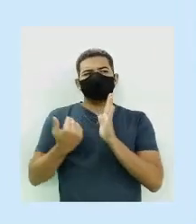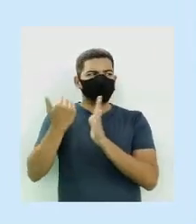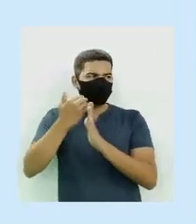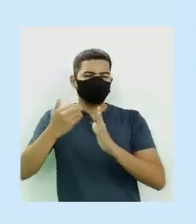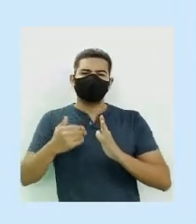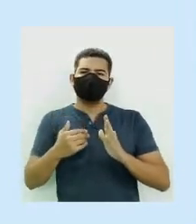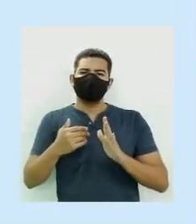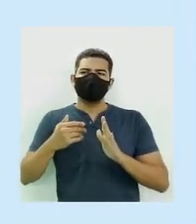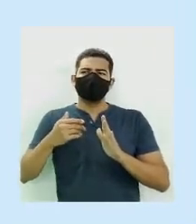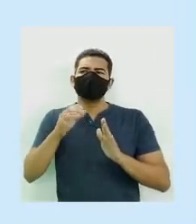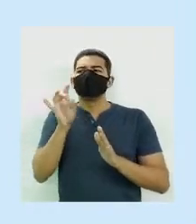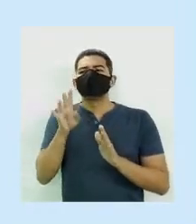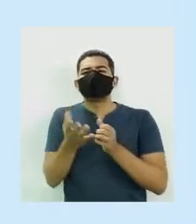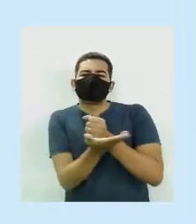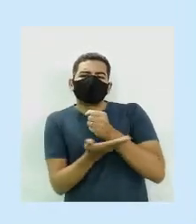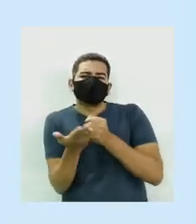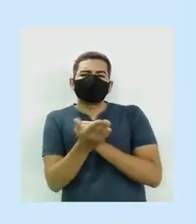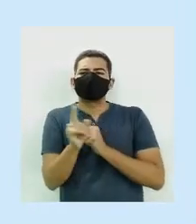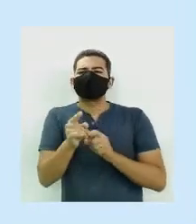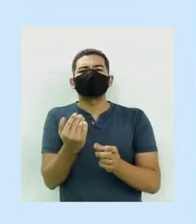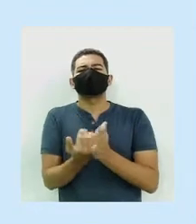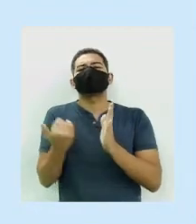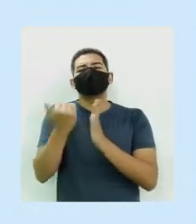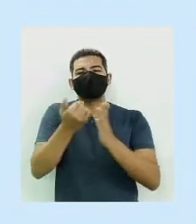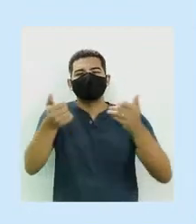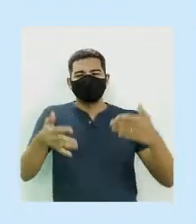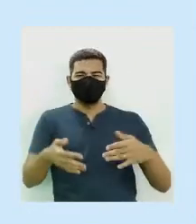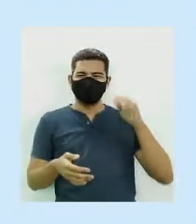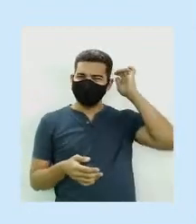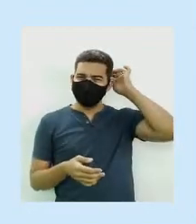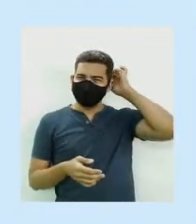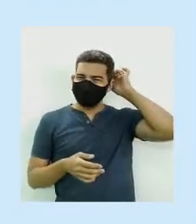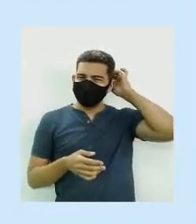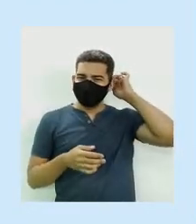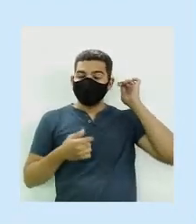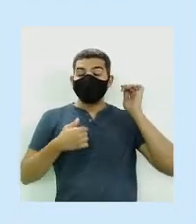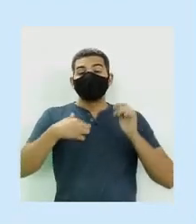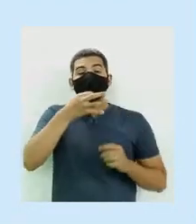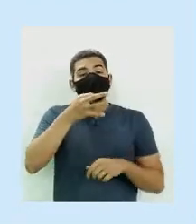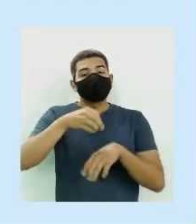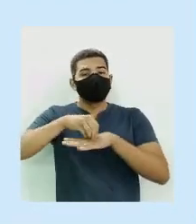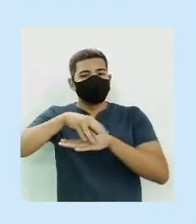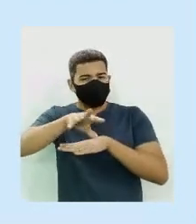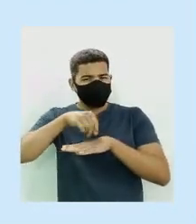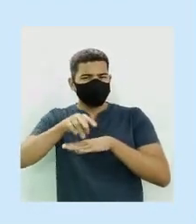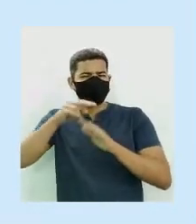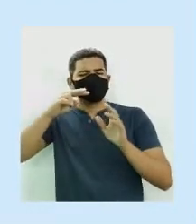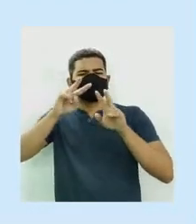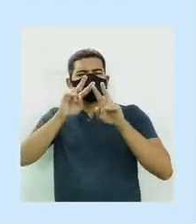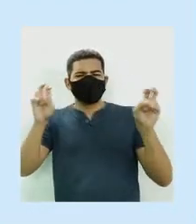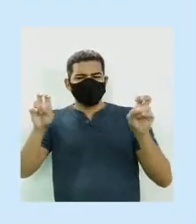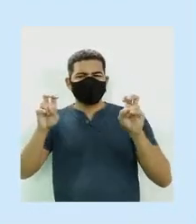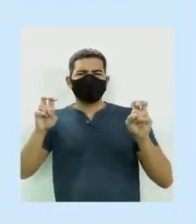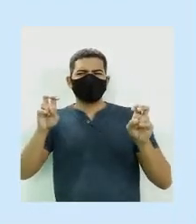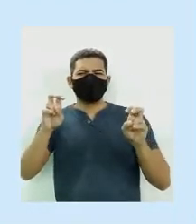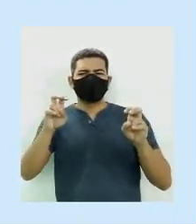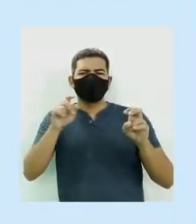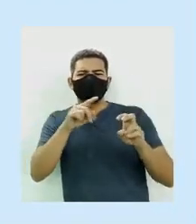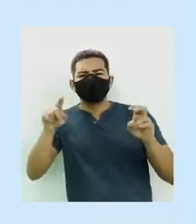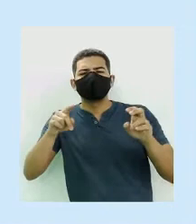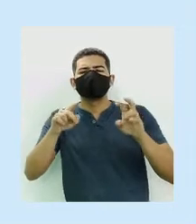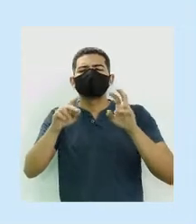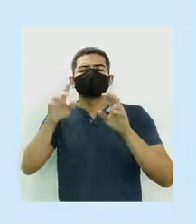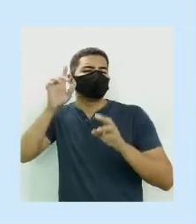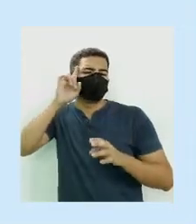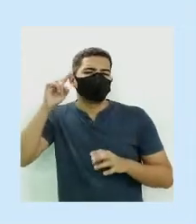entrelinhas, refletir sobre a nossa realidade. A gente vai sugerir a vocês temas que envolve o seu